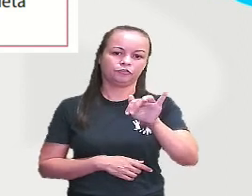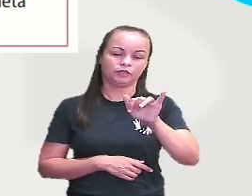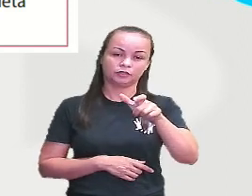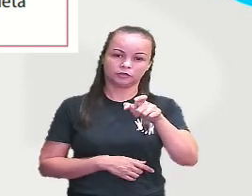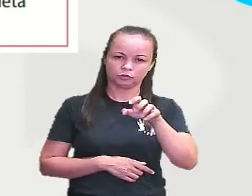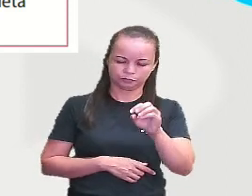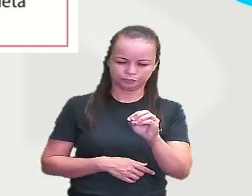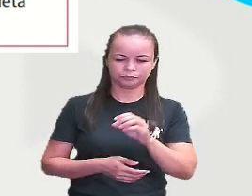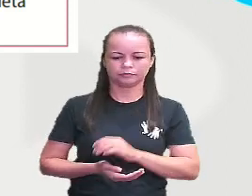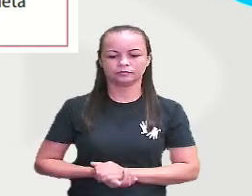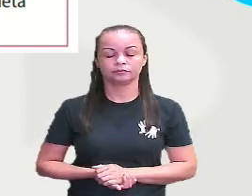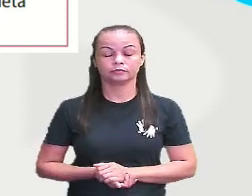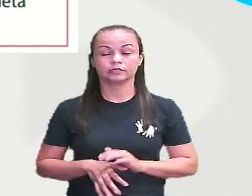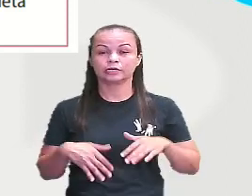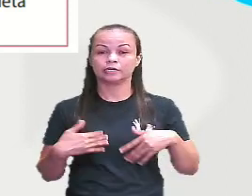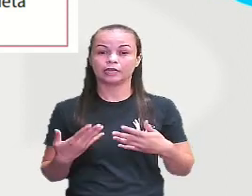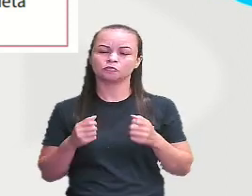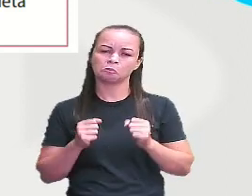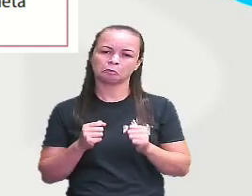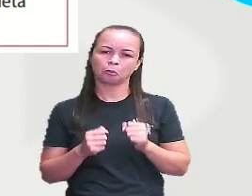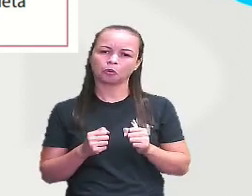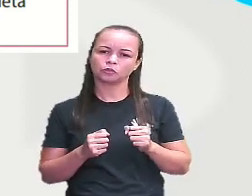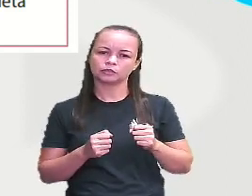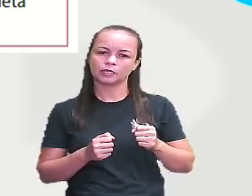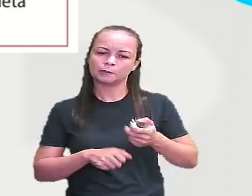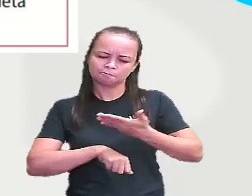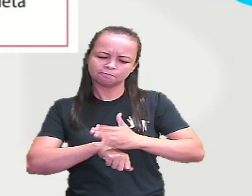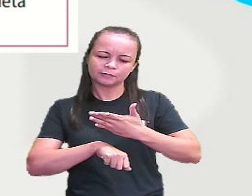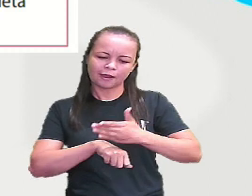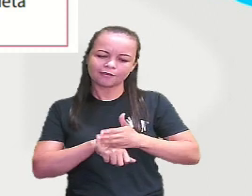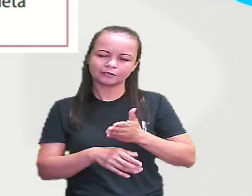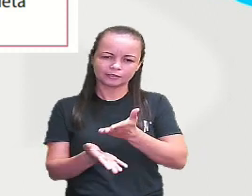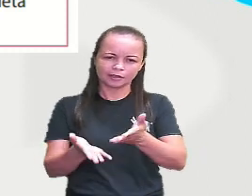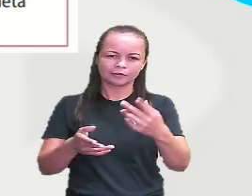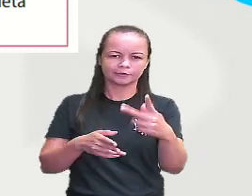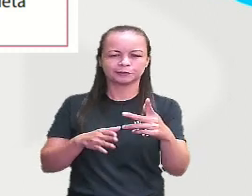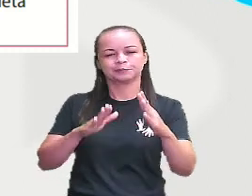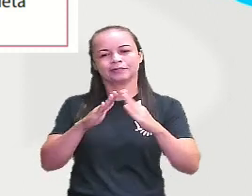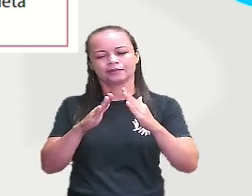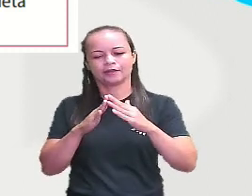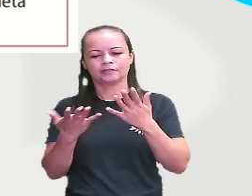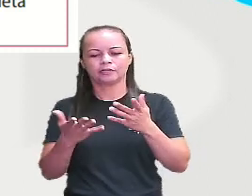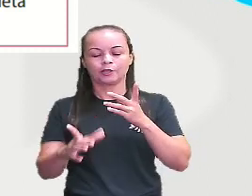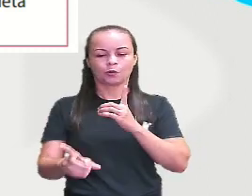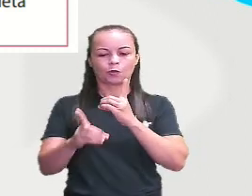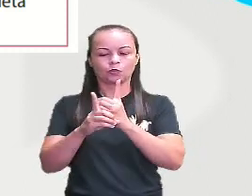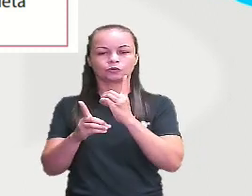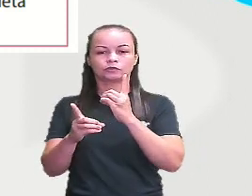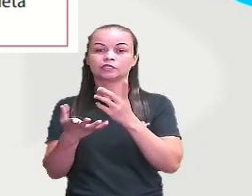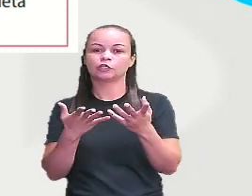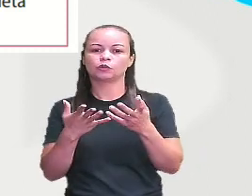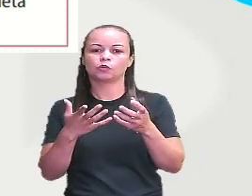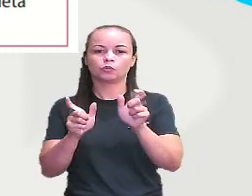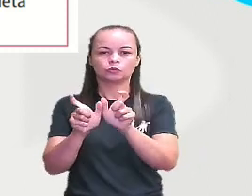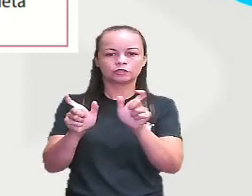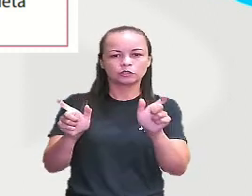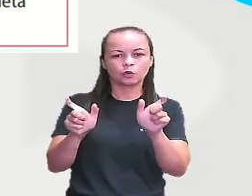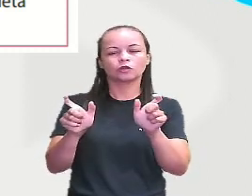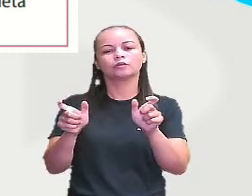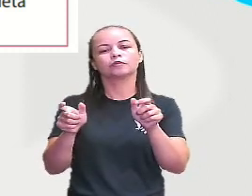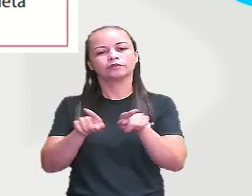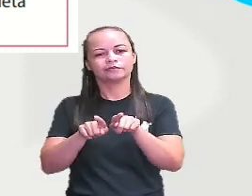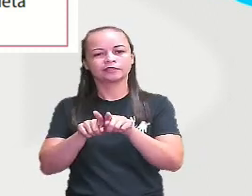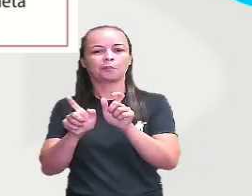E aí vocês vão poder continuar praticando aí na casa de vocês, ó. Encontrando o sinônimo e o antônimo de cada palavra que está